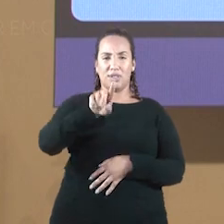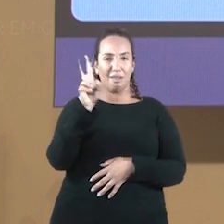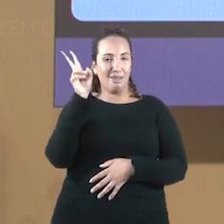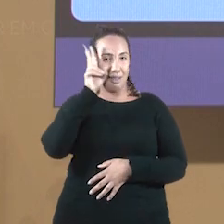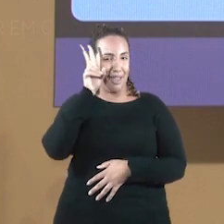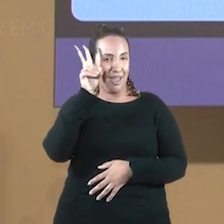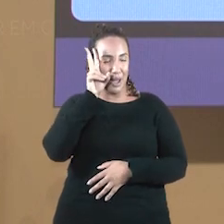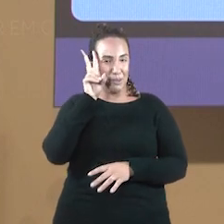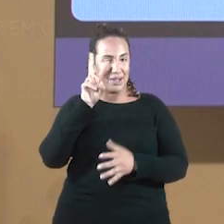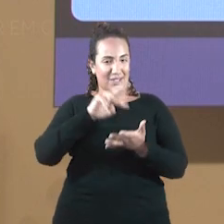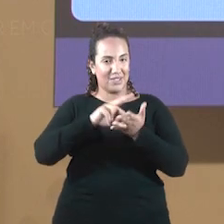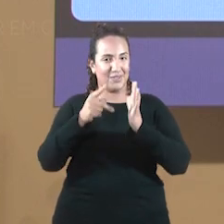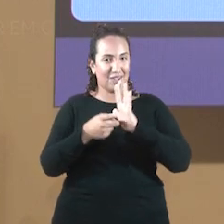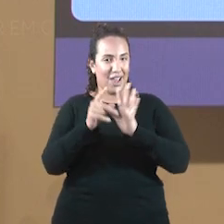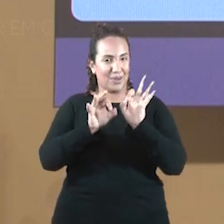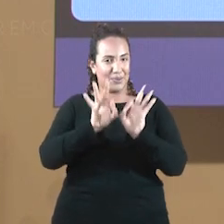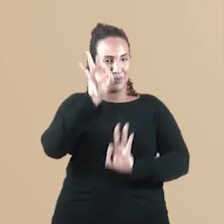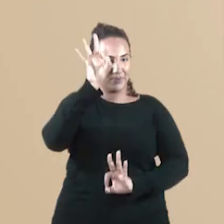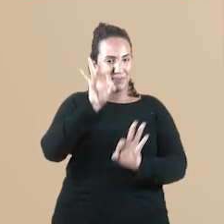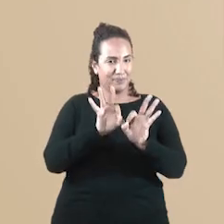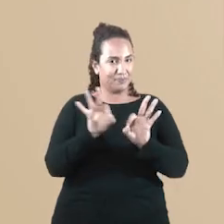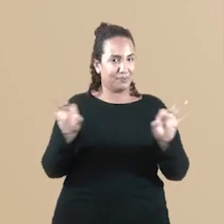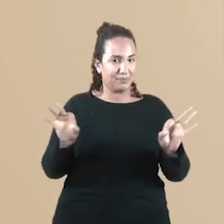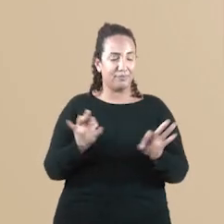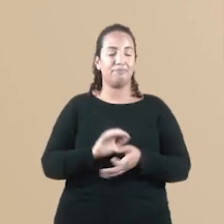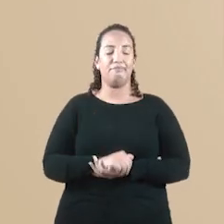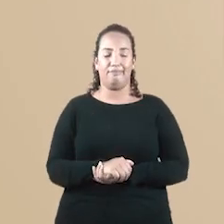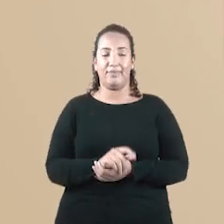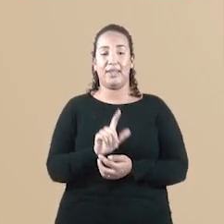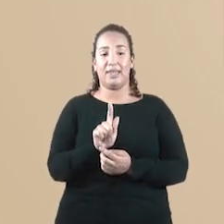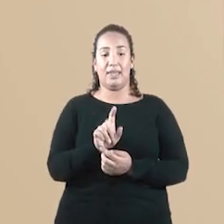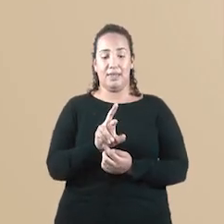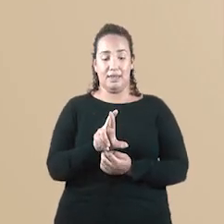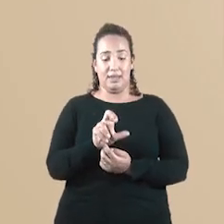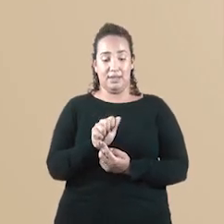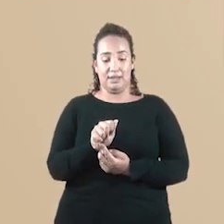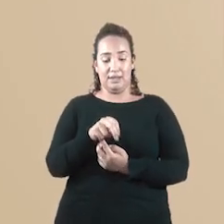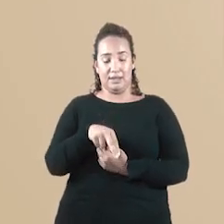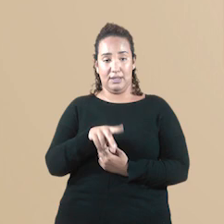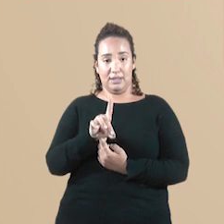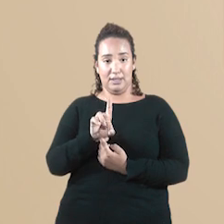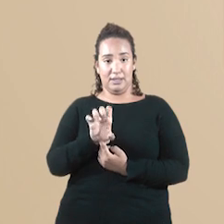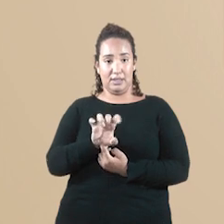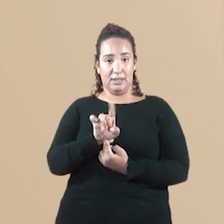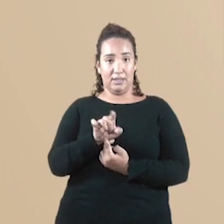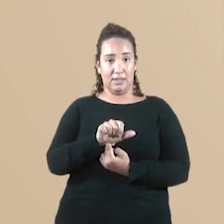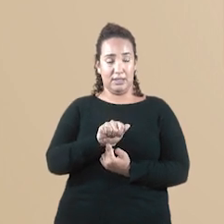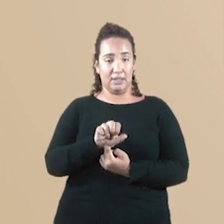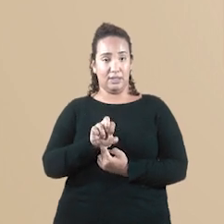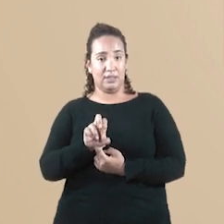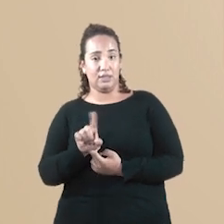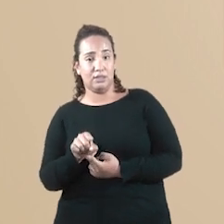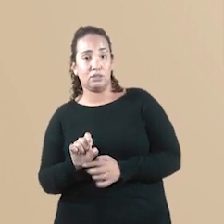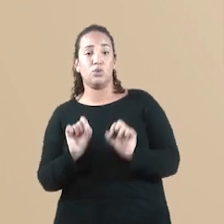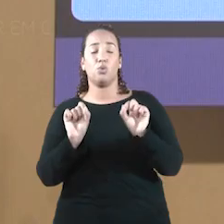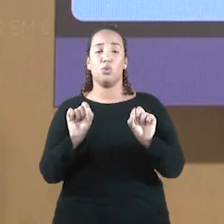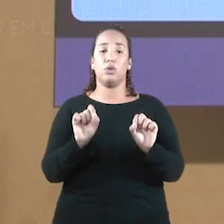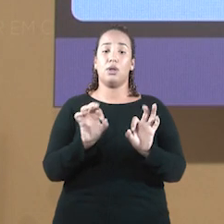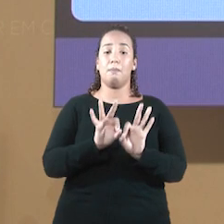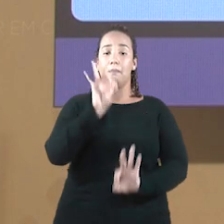conseguiu lembrar do que são grandezas? Grandezas é tudo aquilo que pode ser medido ou